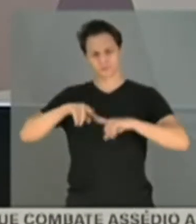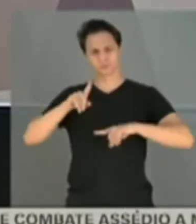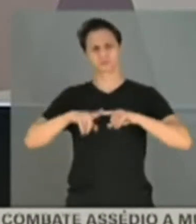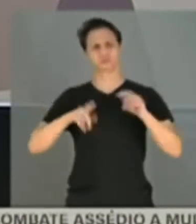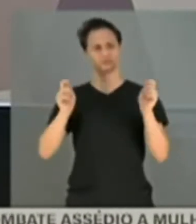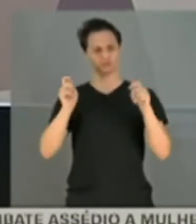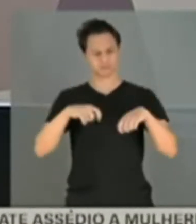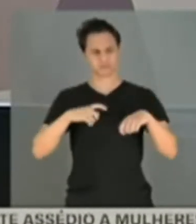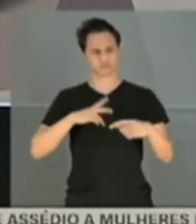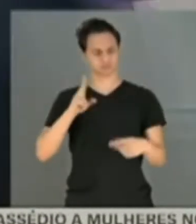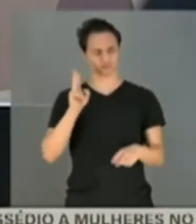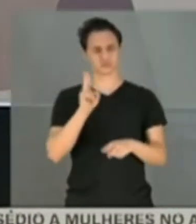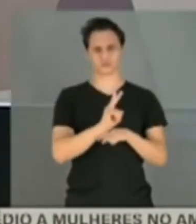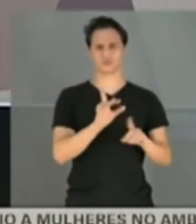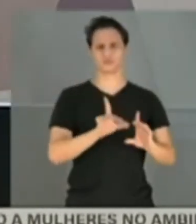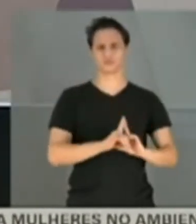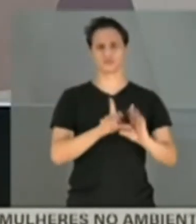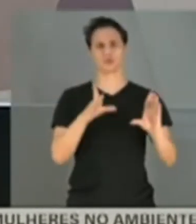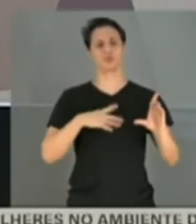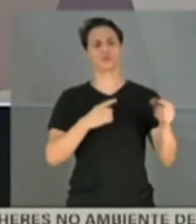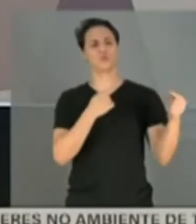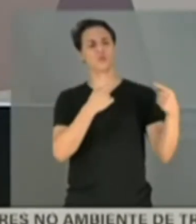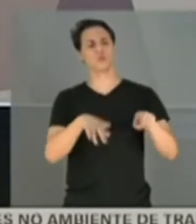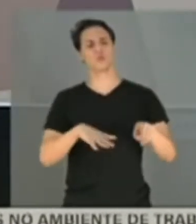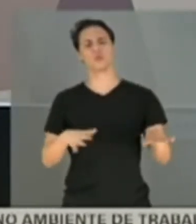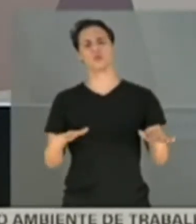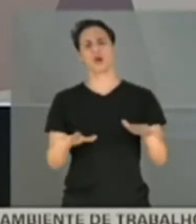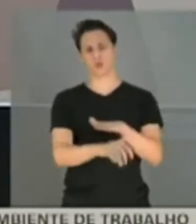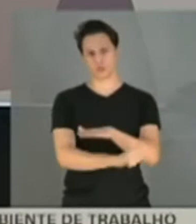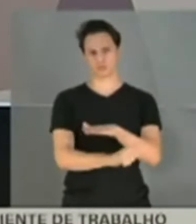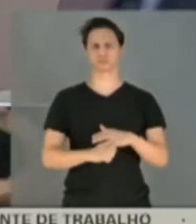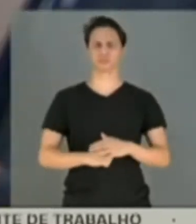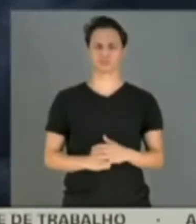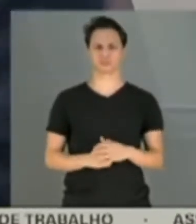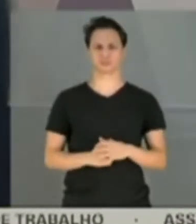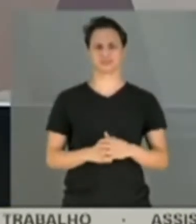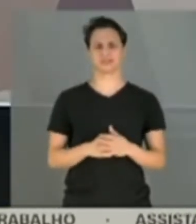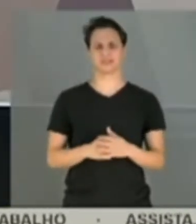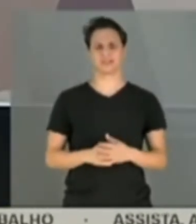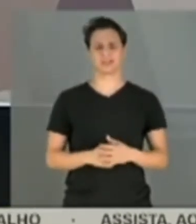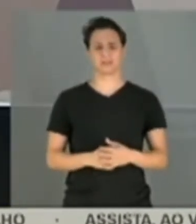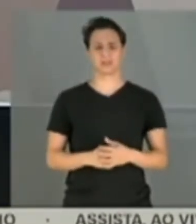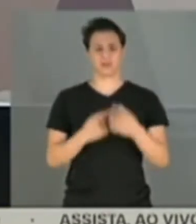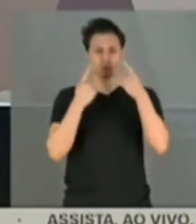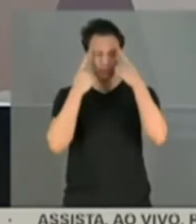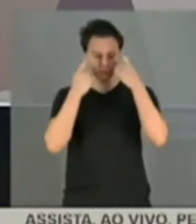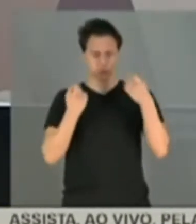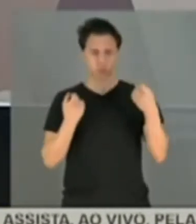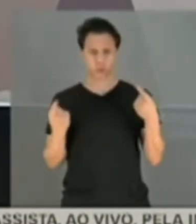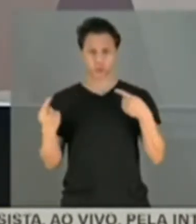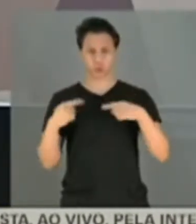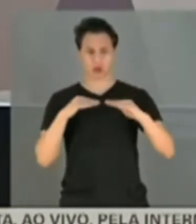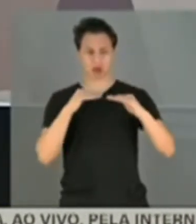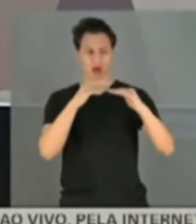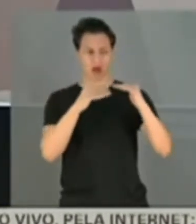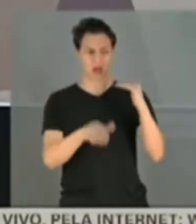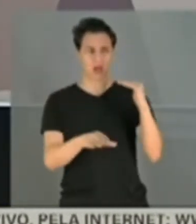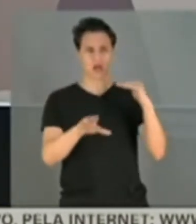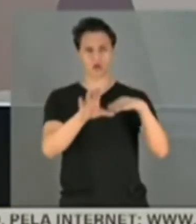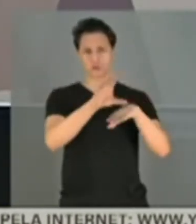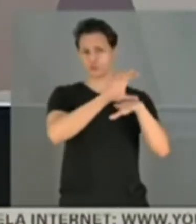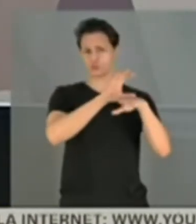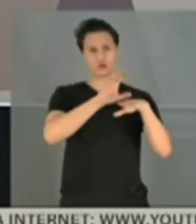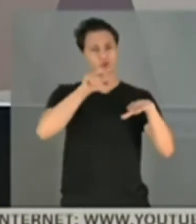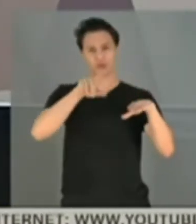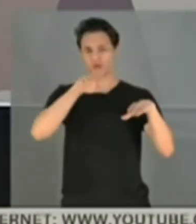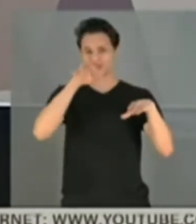própria democracia contra roubos golpistas. Agressões à Constituição não são legítimos. Defender